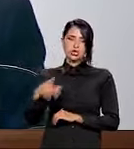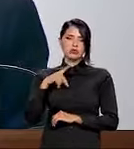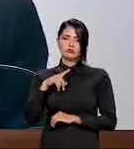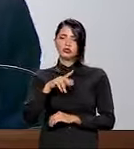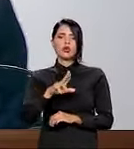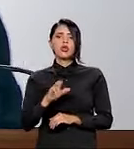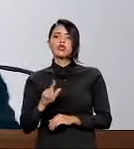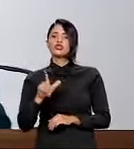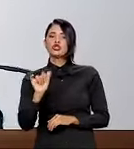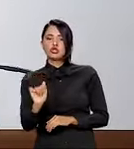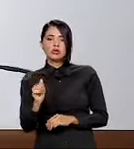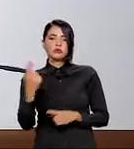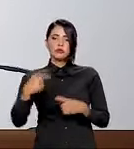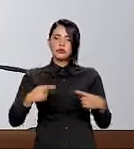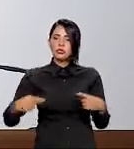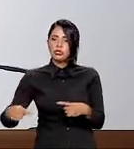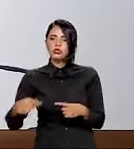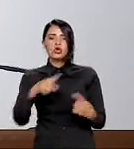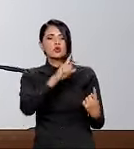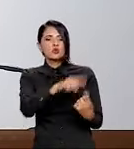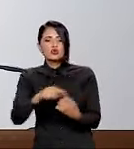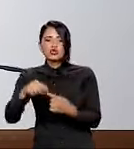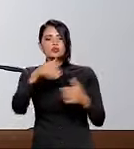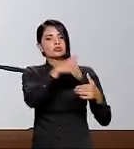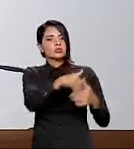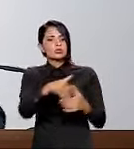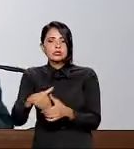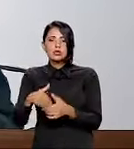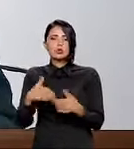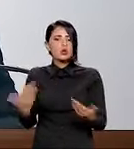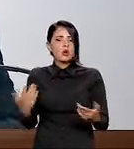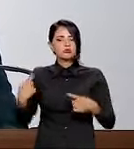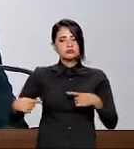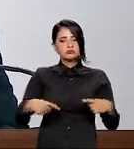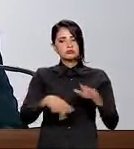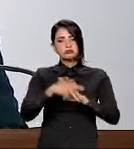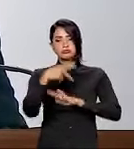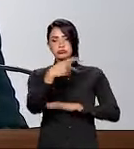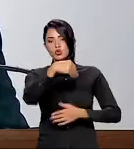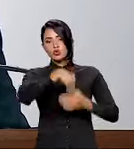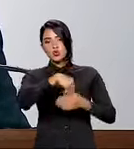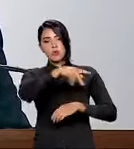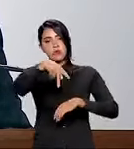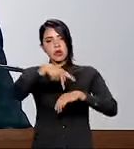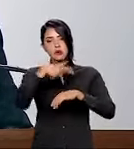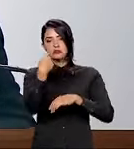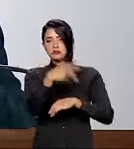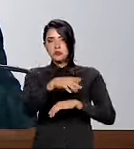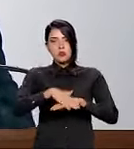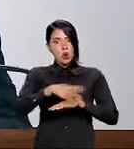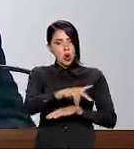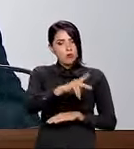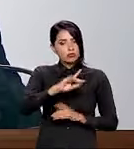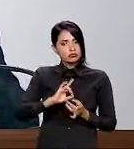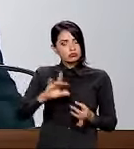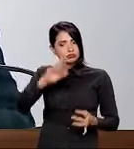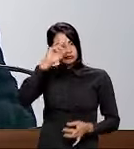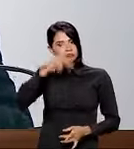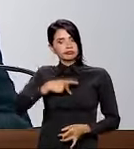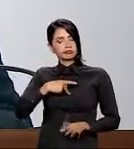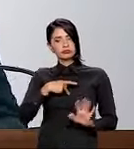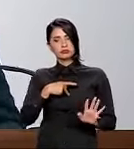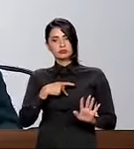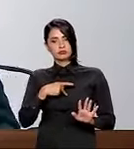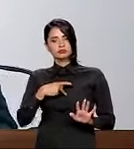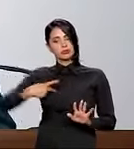político, para decidir que tipo de eleição vai ter e para discutir as coisas internas. É importante que a